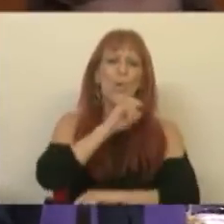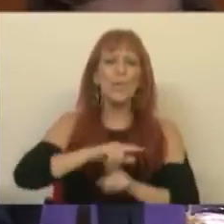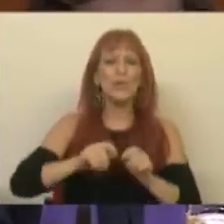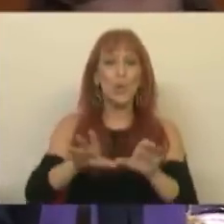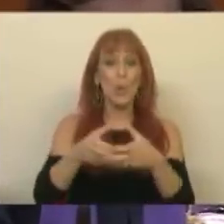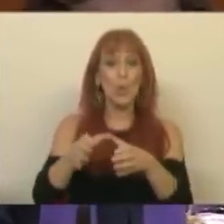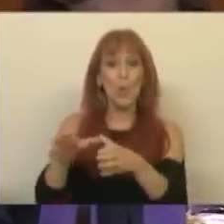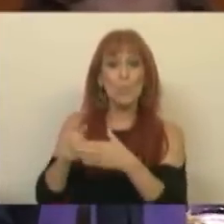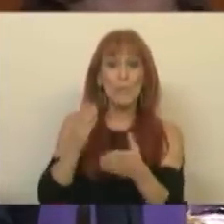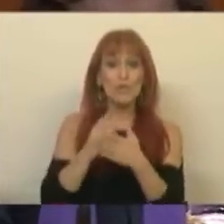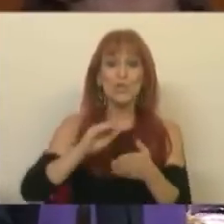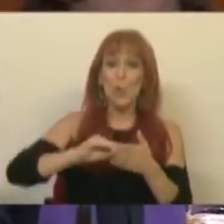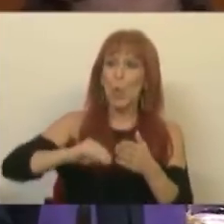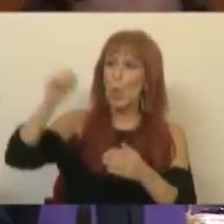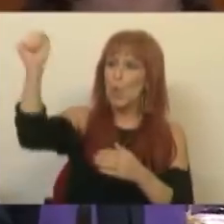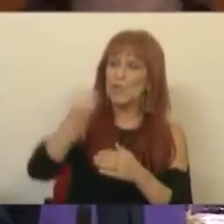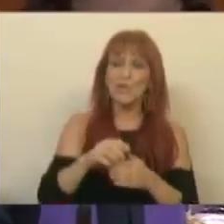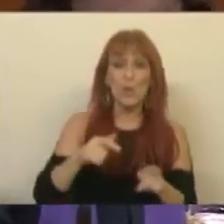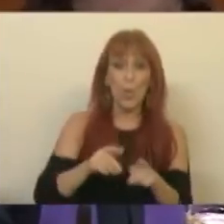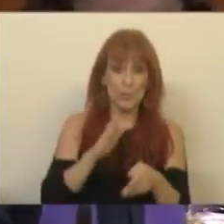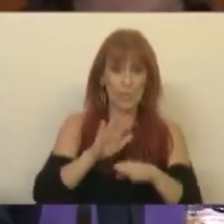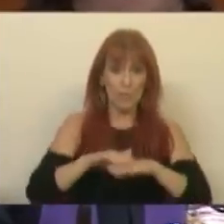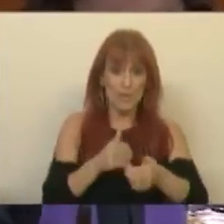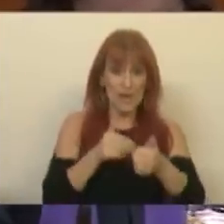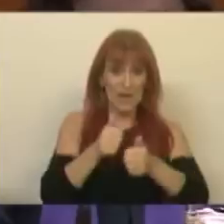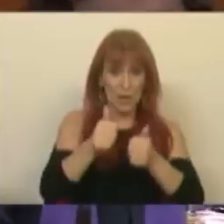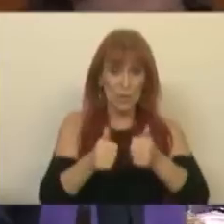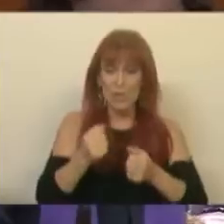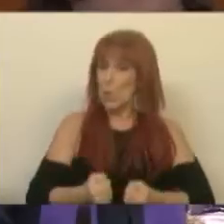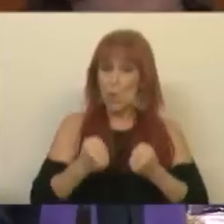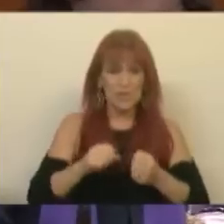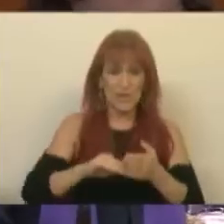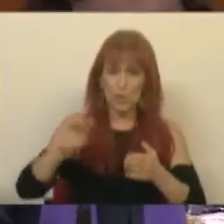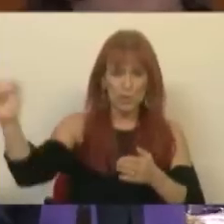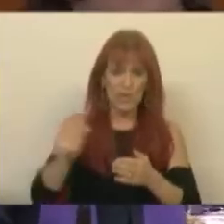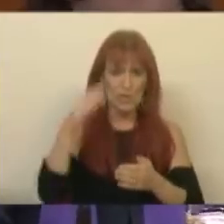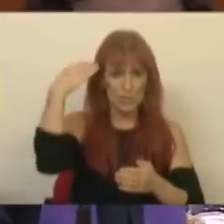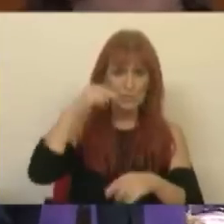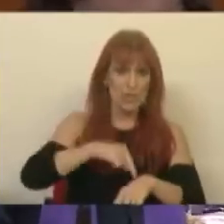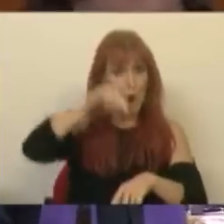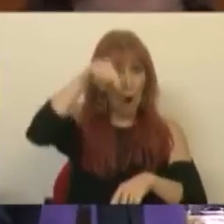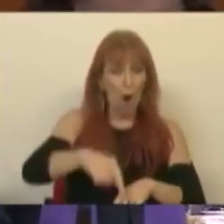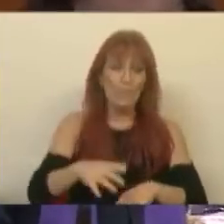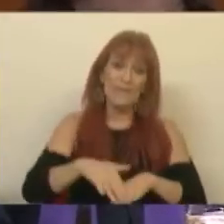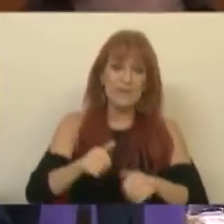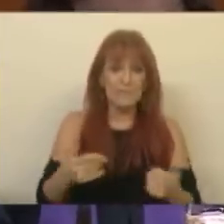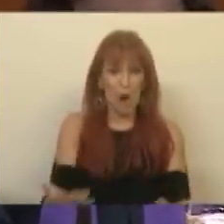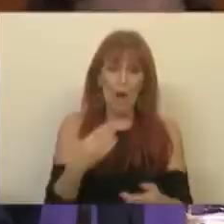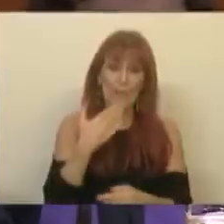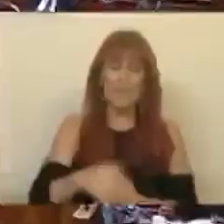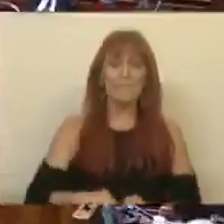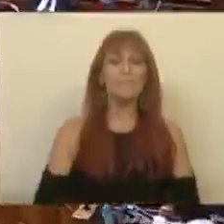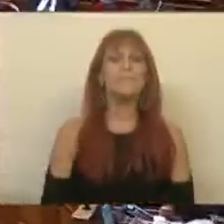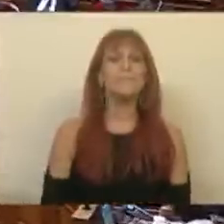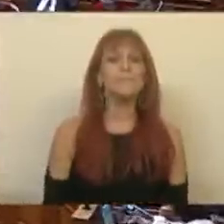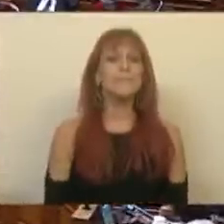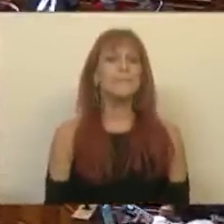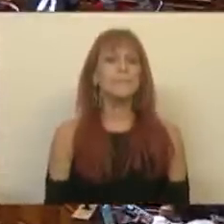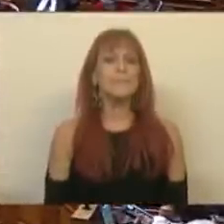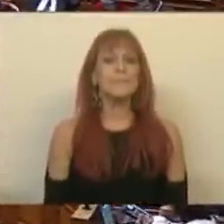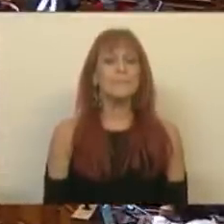do agrupamento de fazerem contratação quando por via do concurso não é possível contratar os professores é isso que estamos a fazer muito obrigado